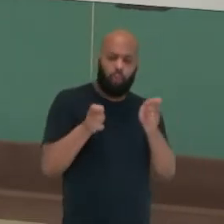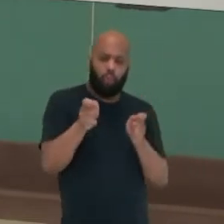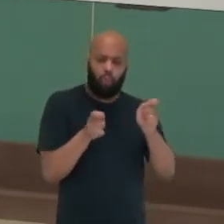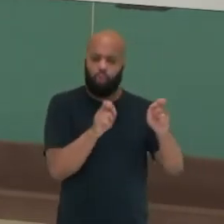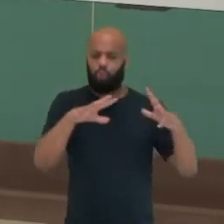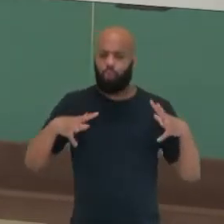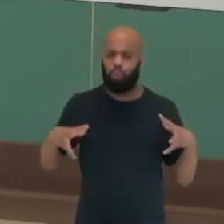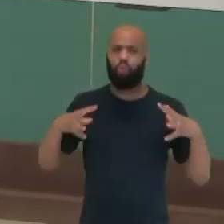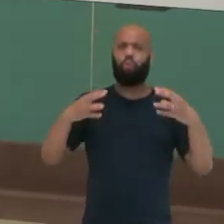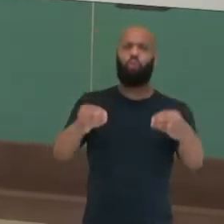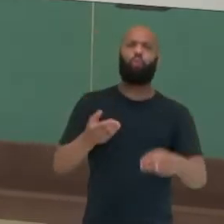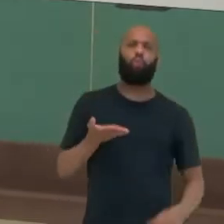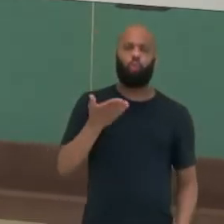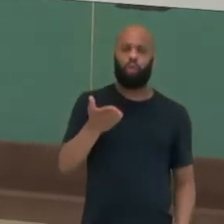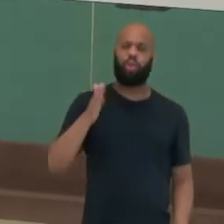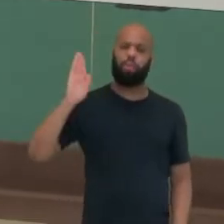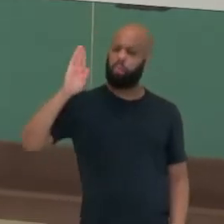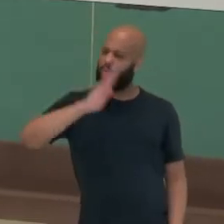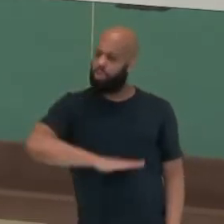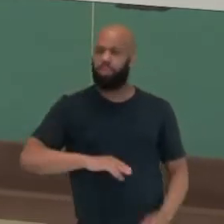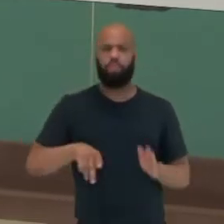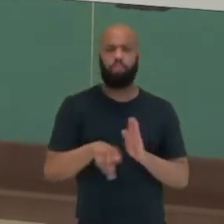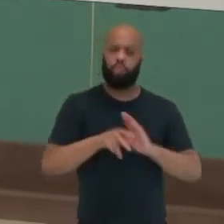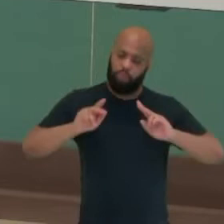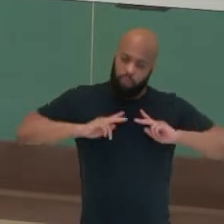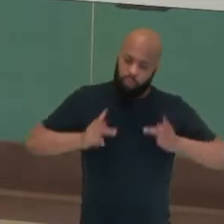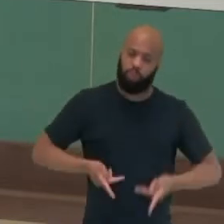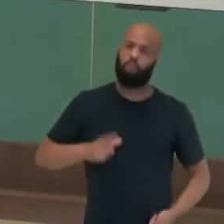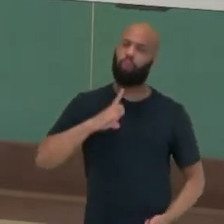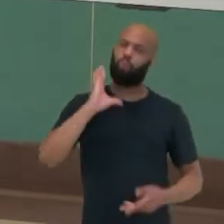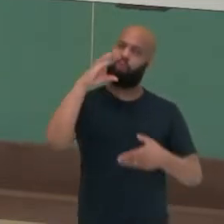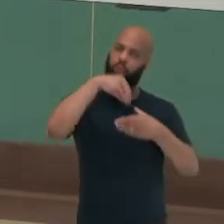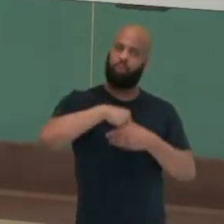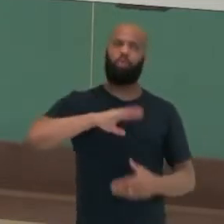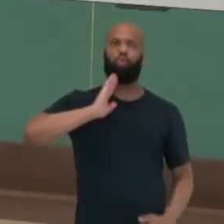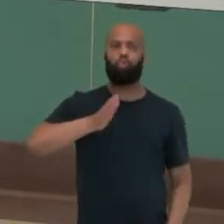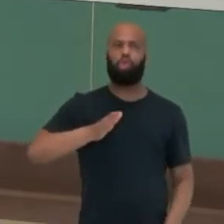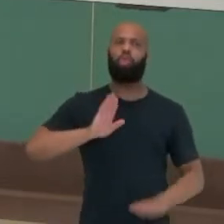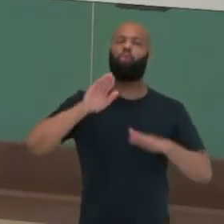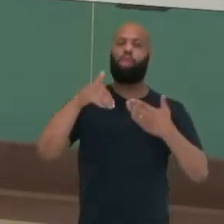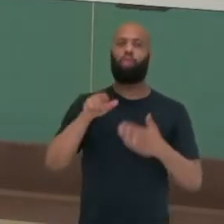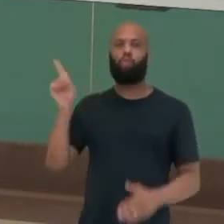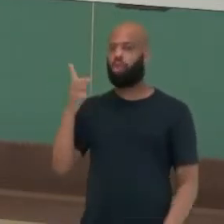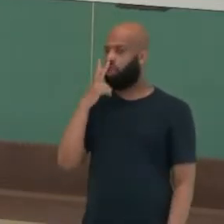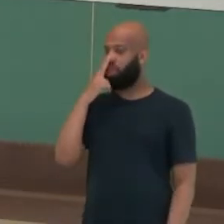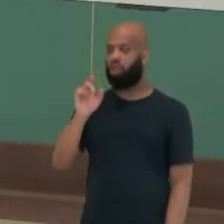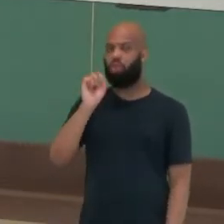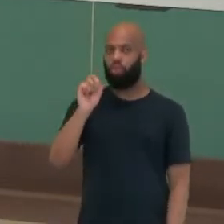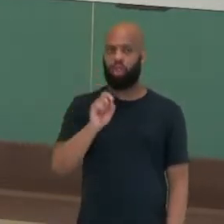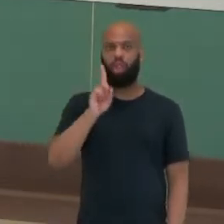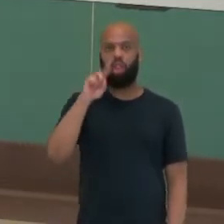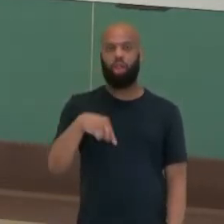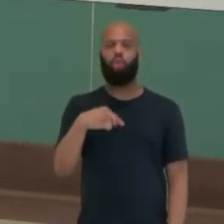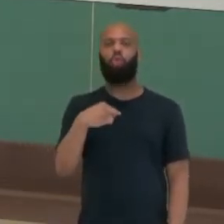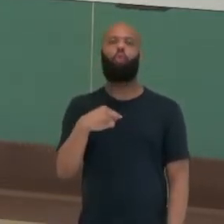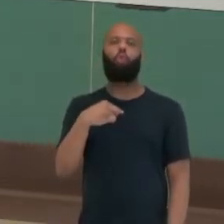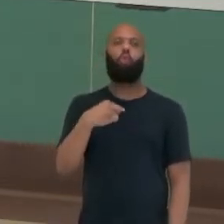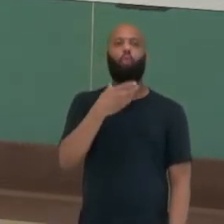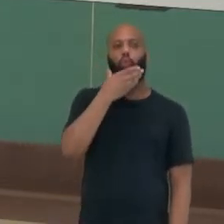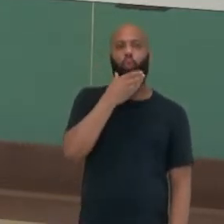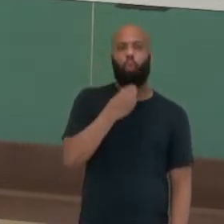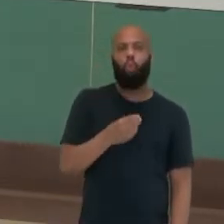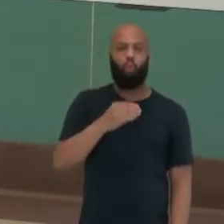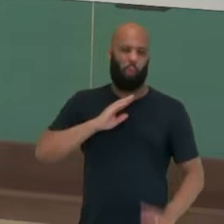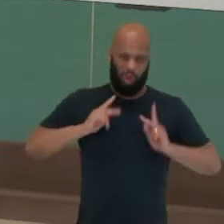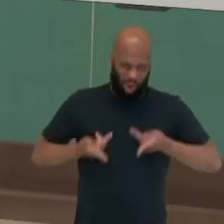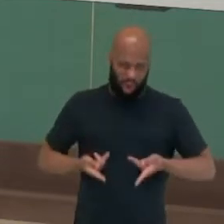toda essa crueldade humana, daí a noção de que o homem é o lobo do homem, só para vocês entenderem um